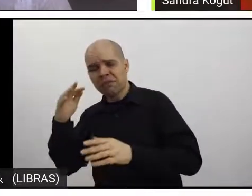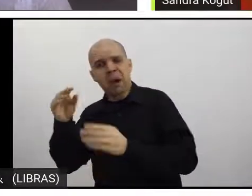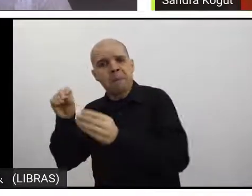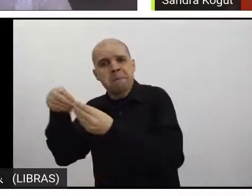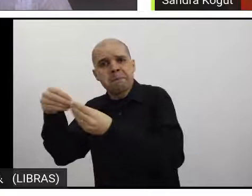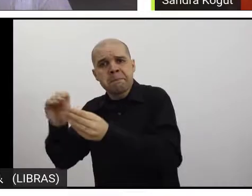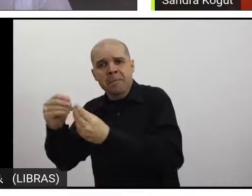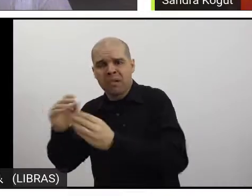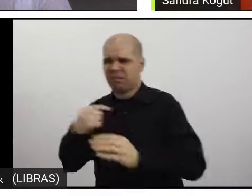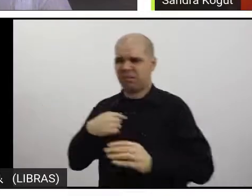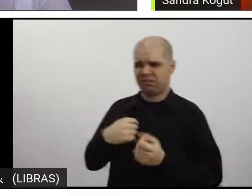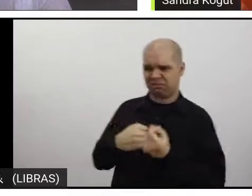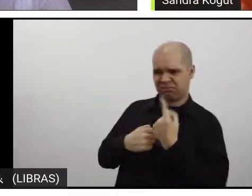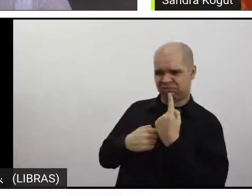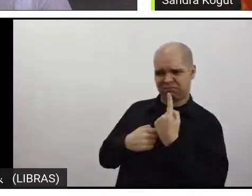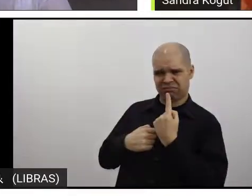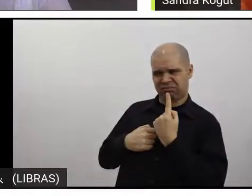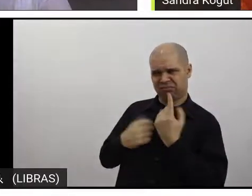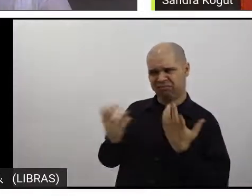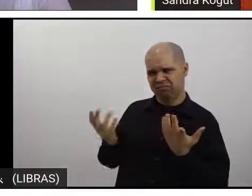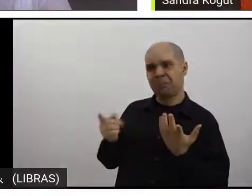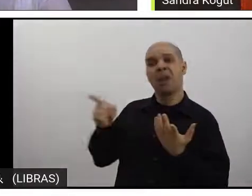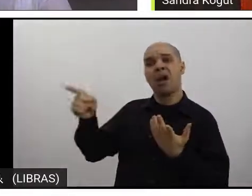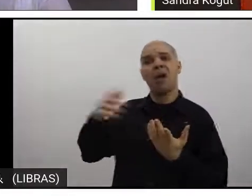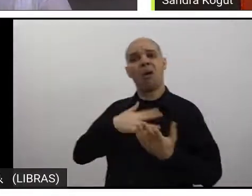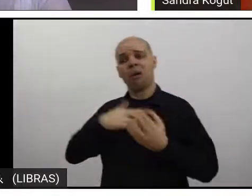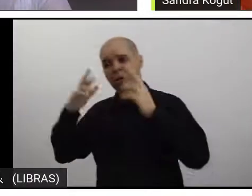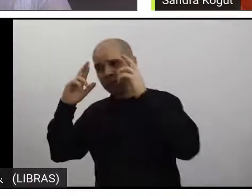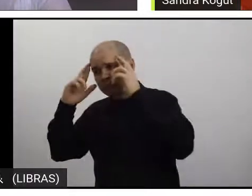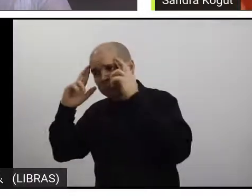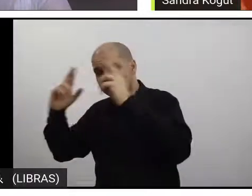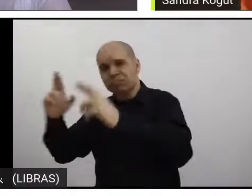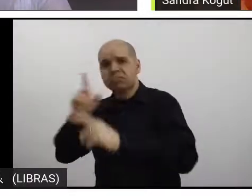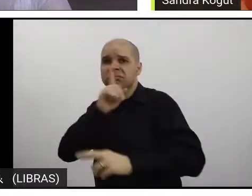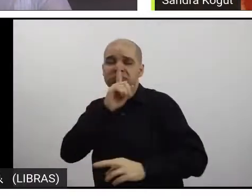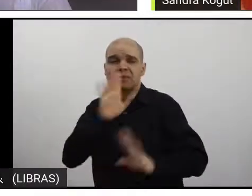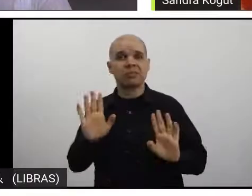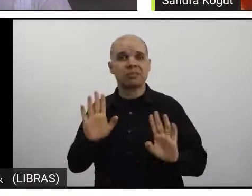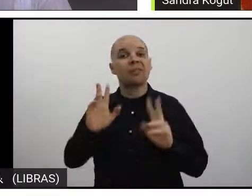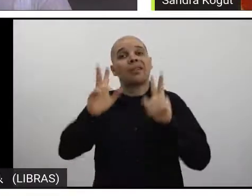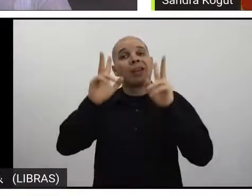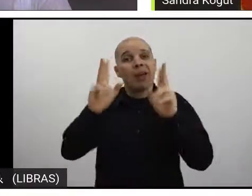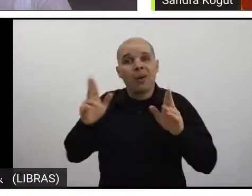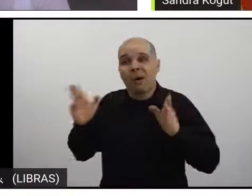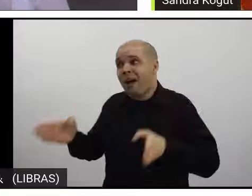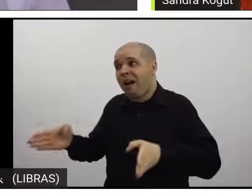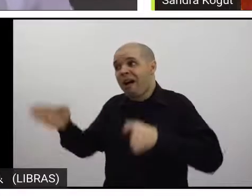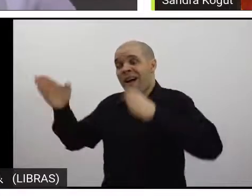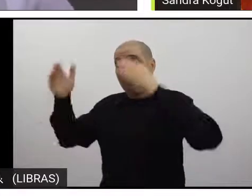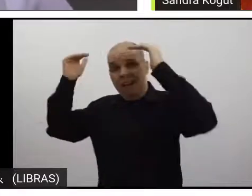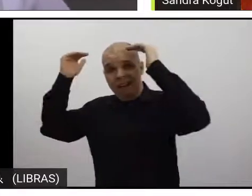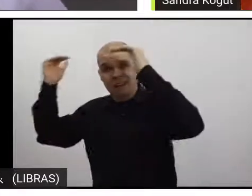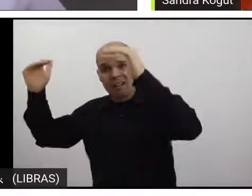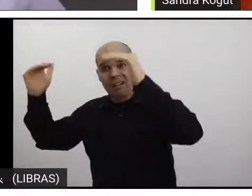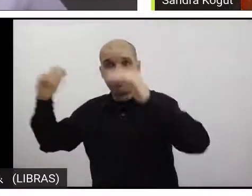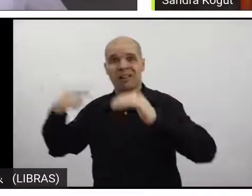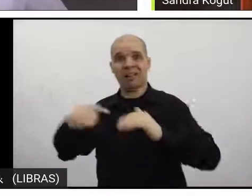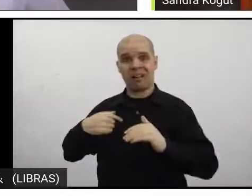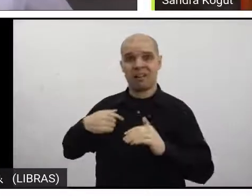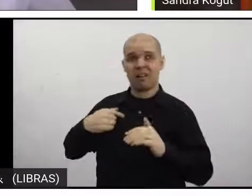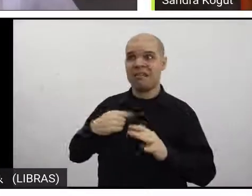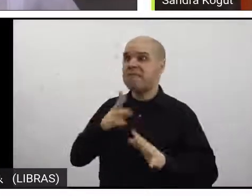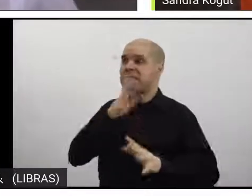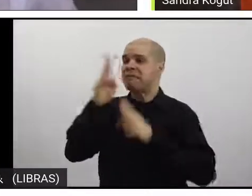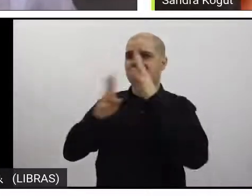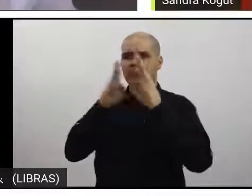muito com essas cabines, que era toda essa ideia do que é verdadeiro, o que é falso, o que é representação. Uhum. E aí teve